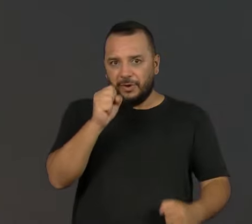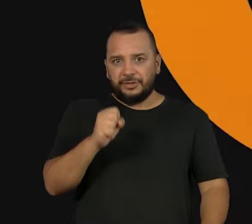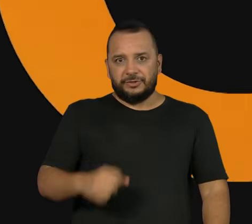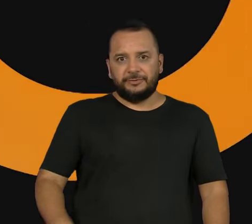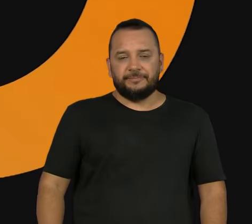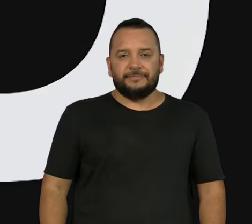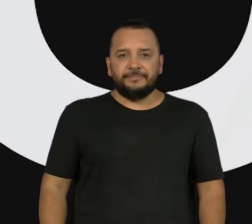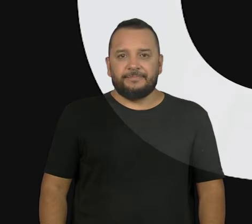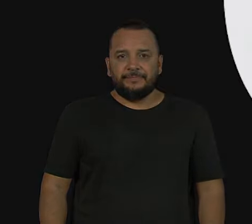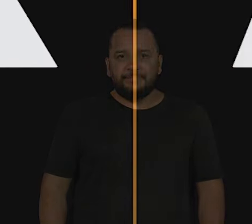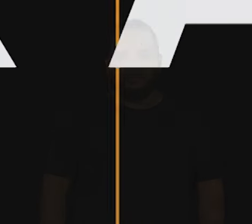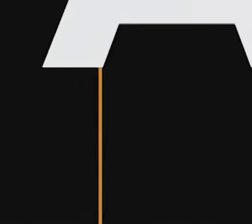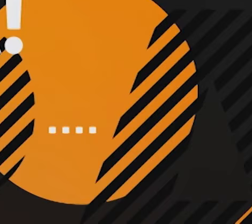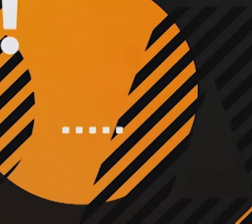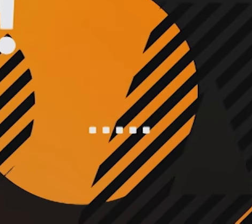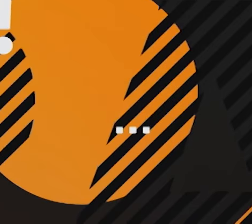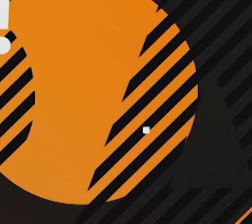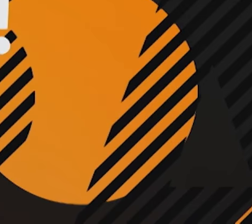grande.